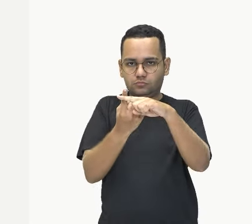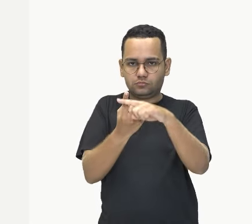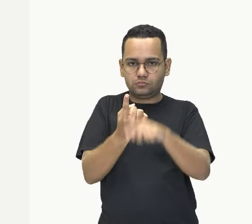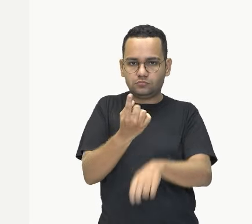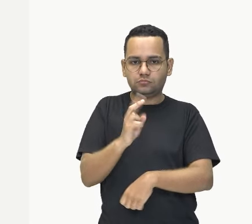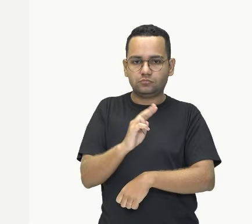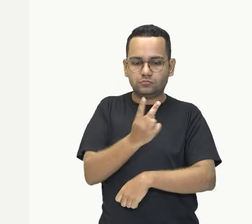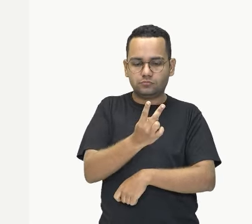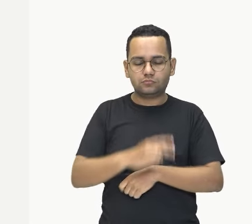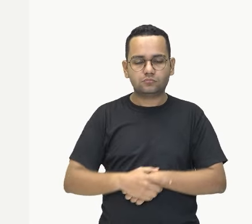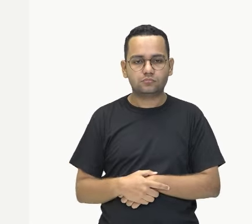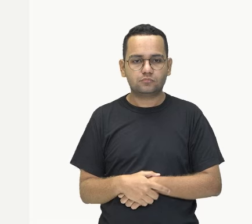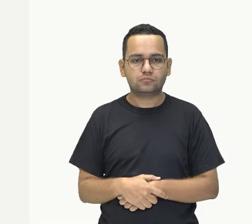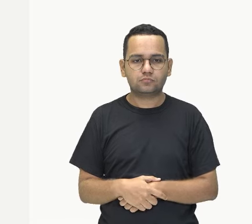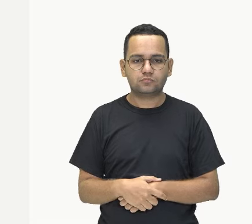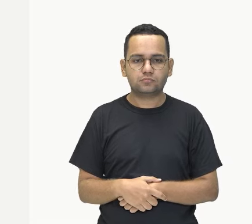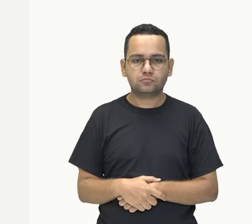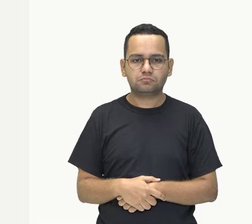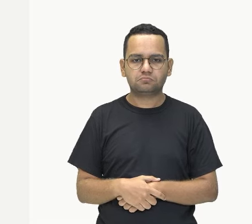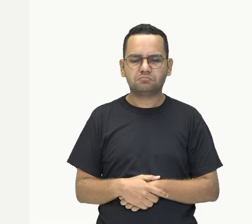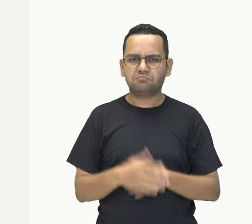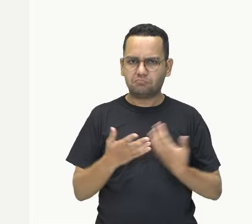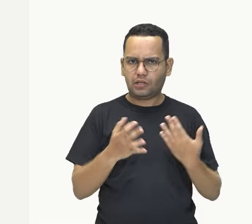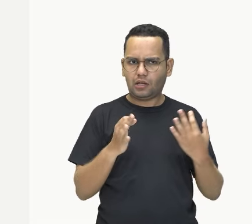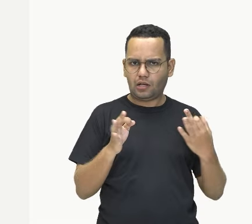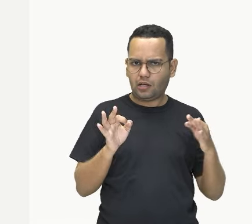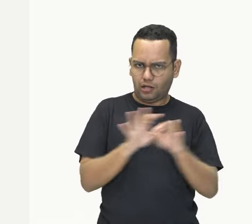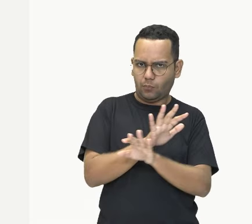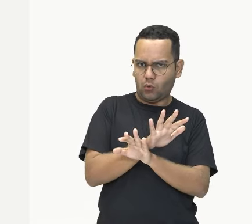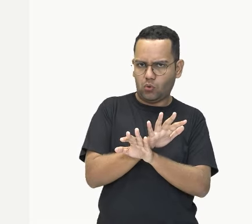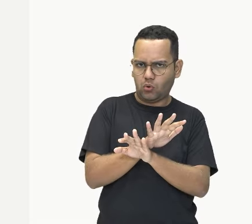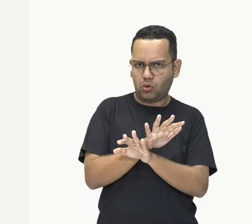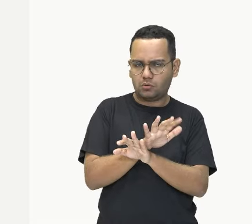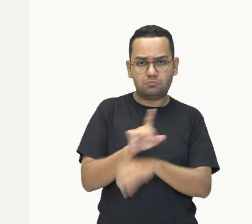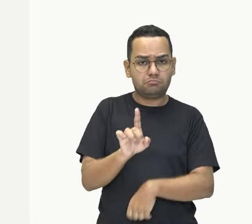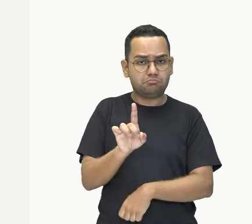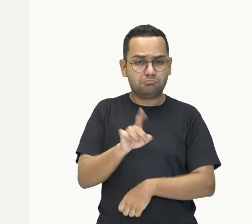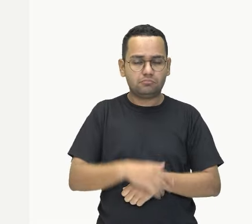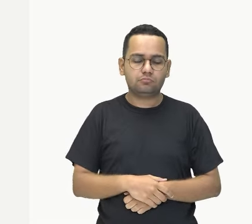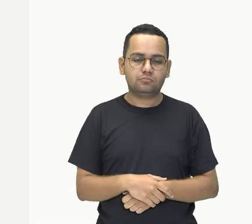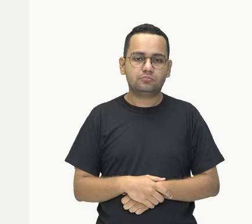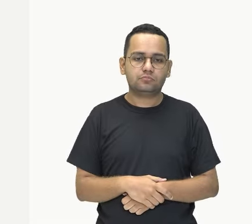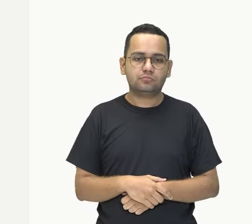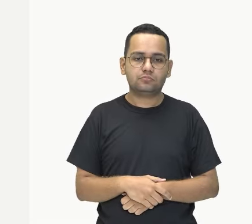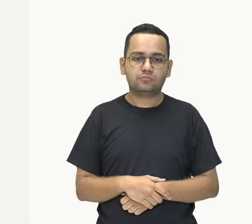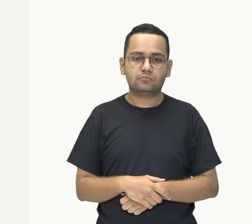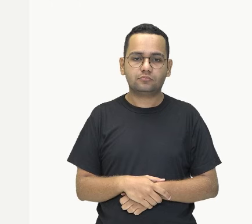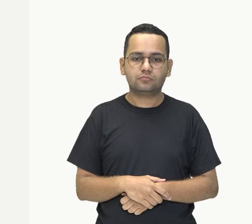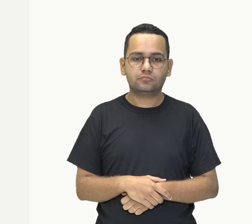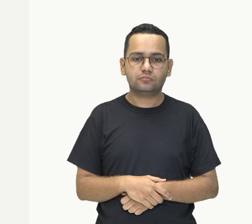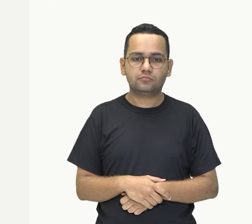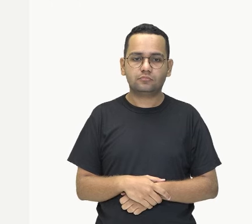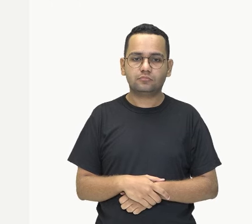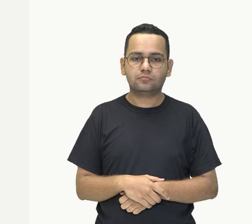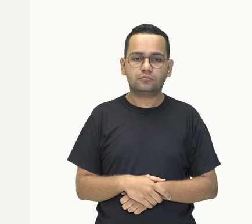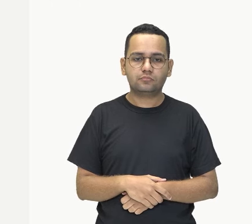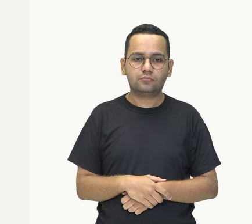2. Professor, vai acabar aí porque agora eles são diferentes? Não, a gente vai terminar. Ó,